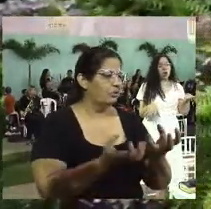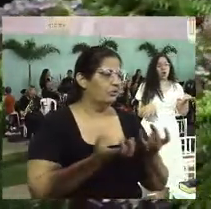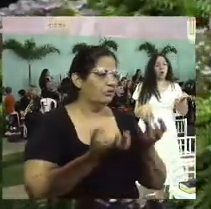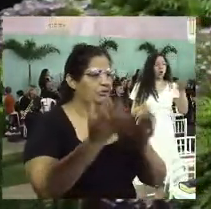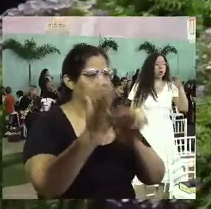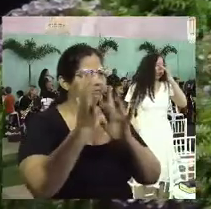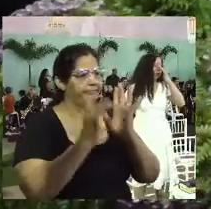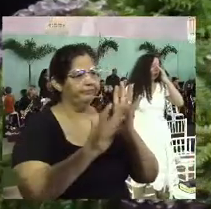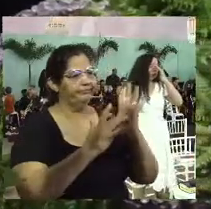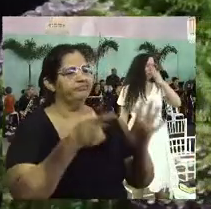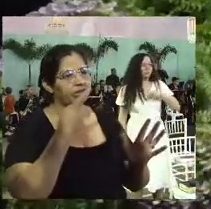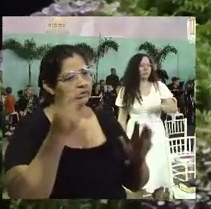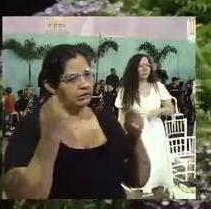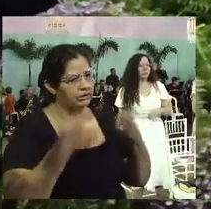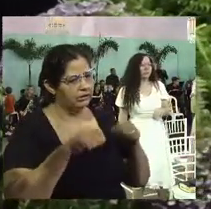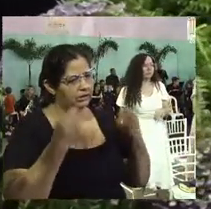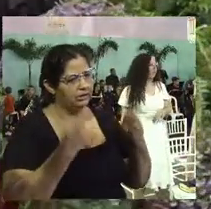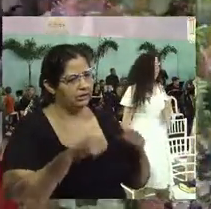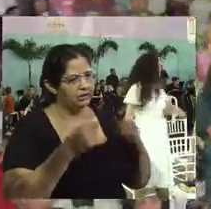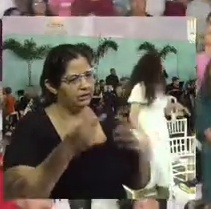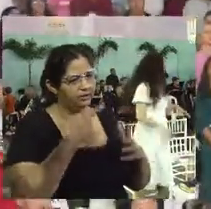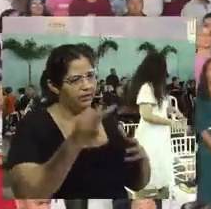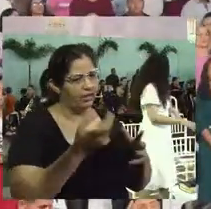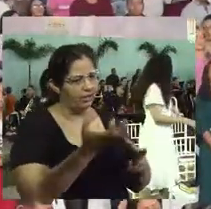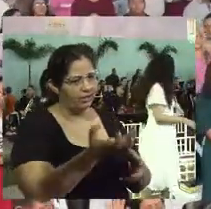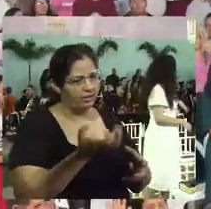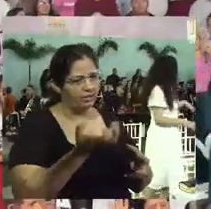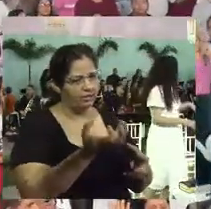a segunda vez que a trombeta